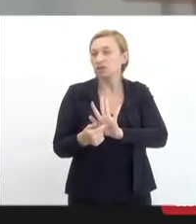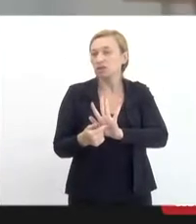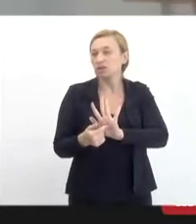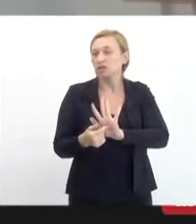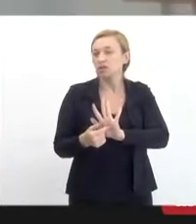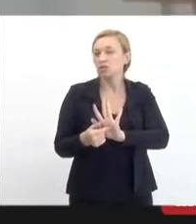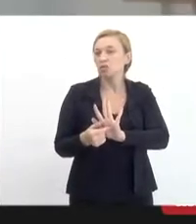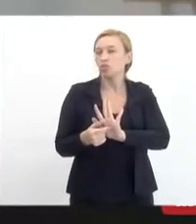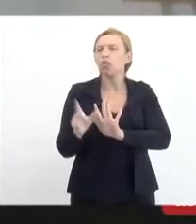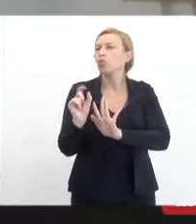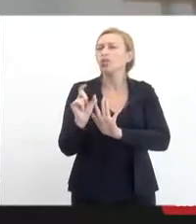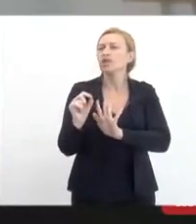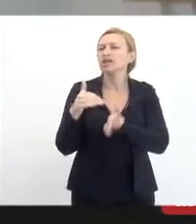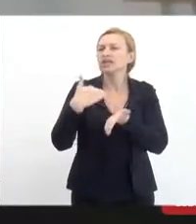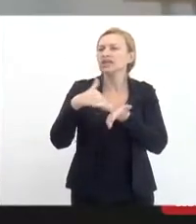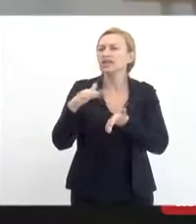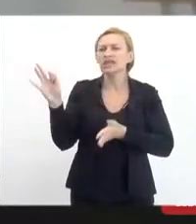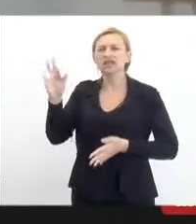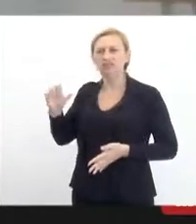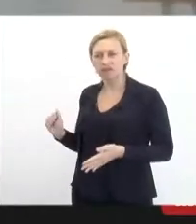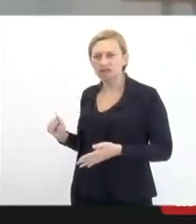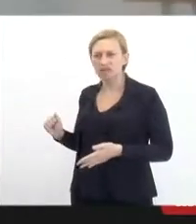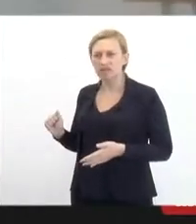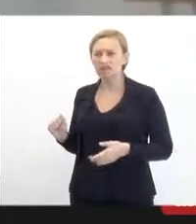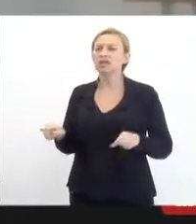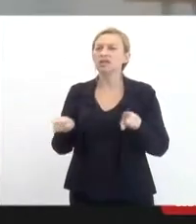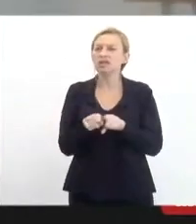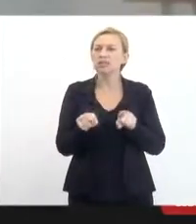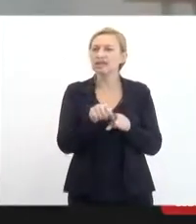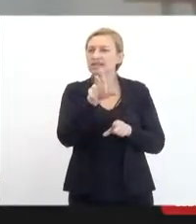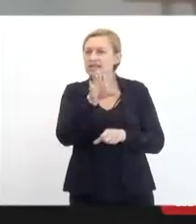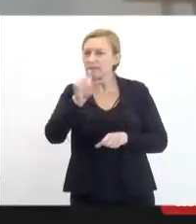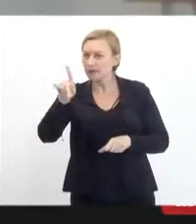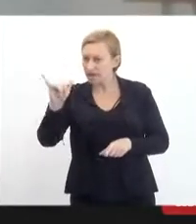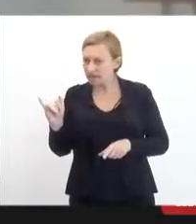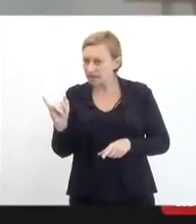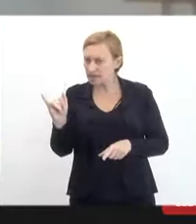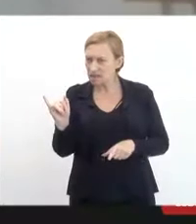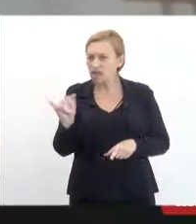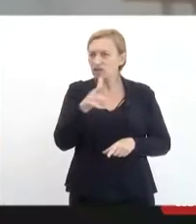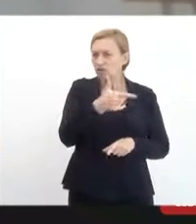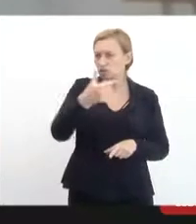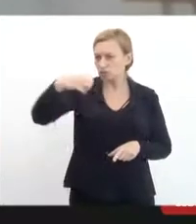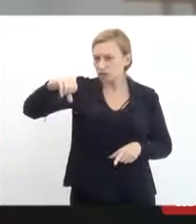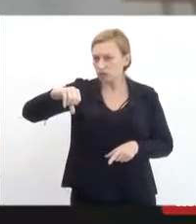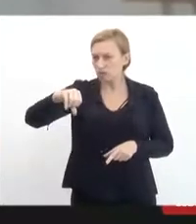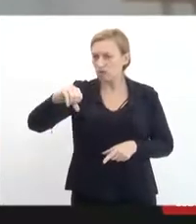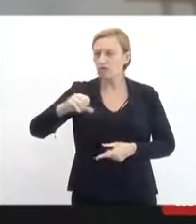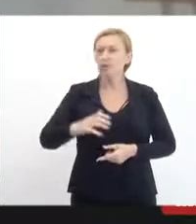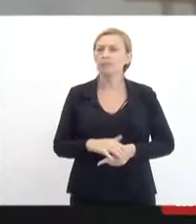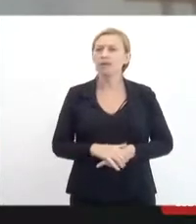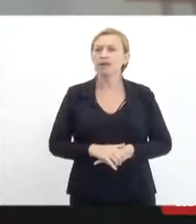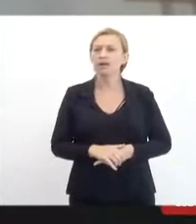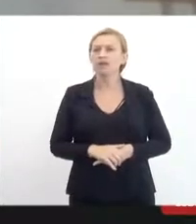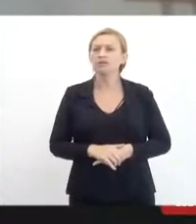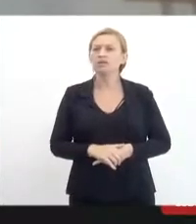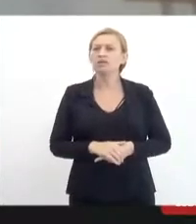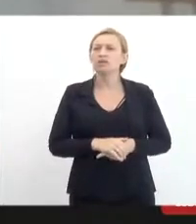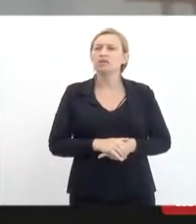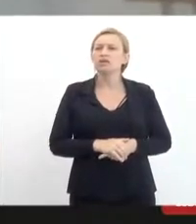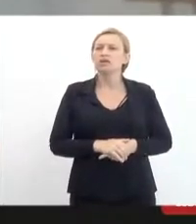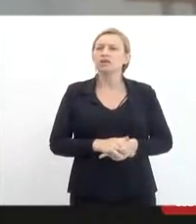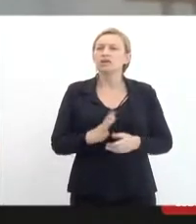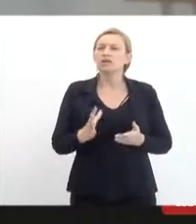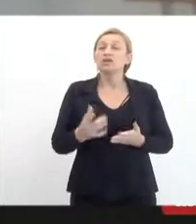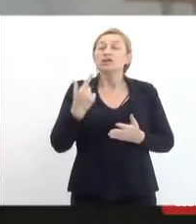E o que a Secretaria de Fazenda e também a CPI de 2019 apuraram é